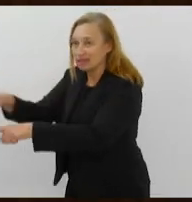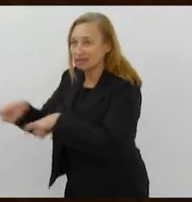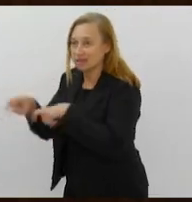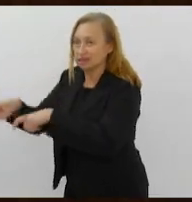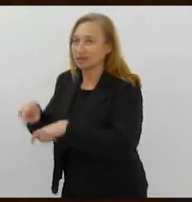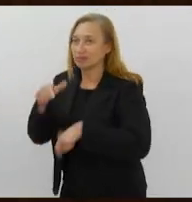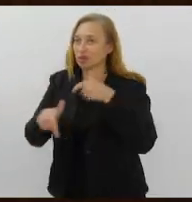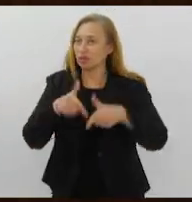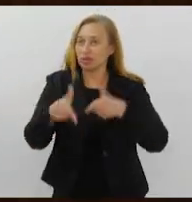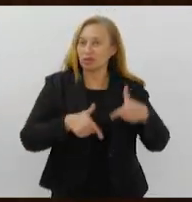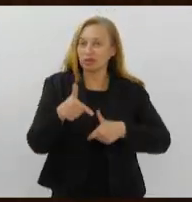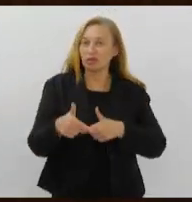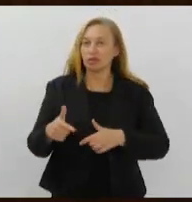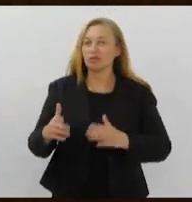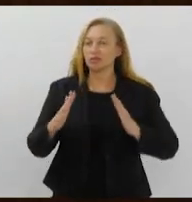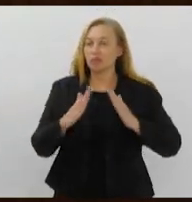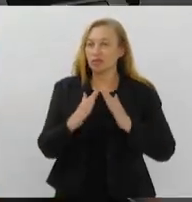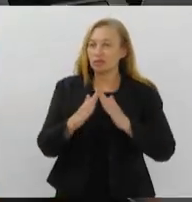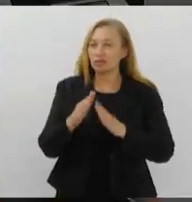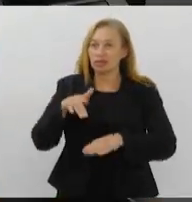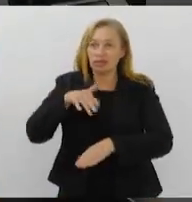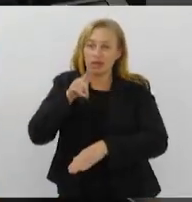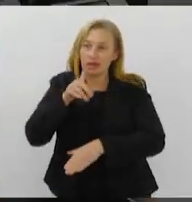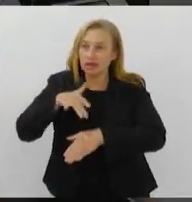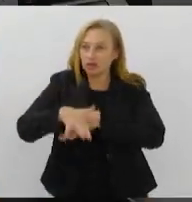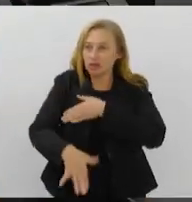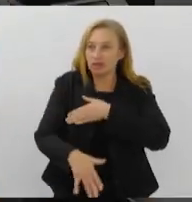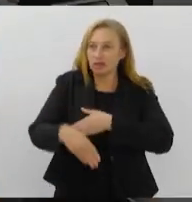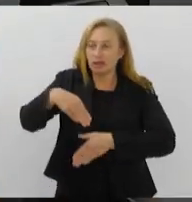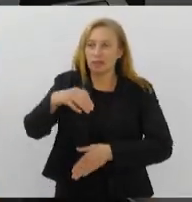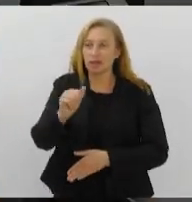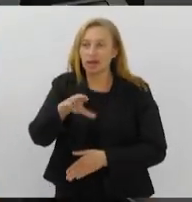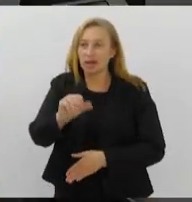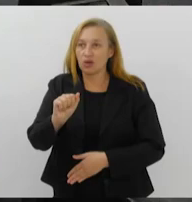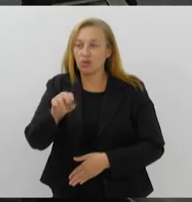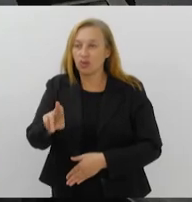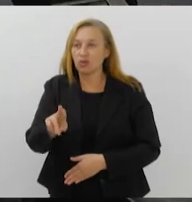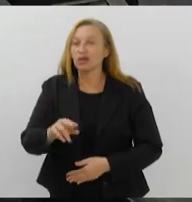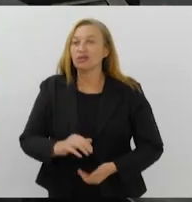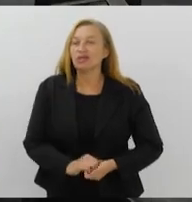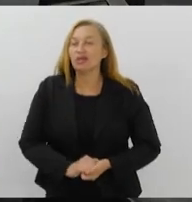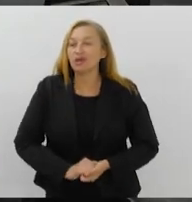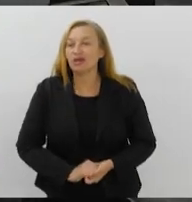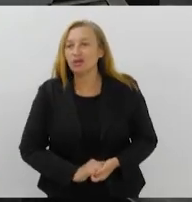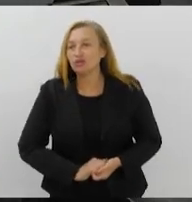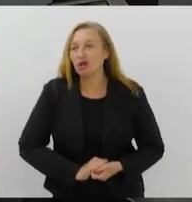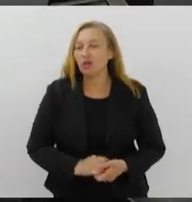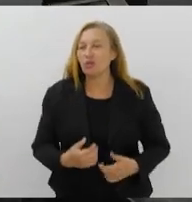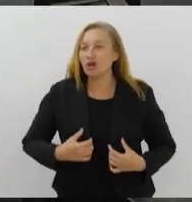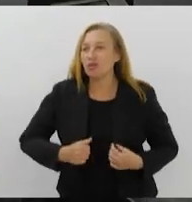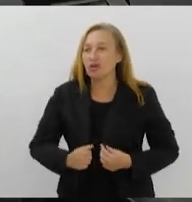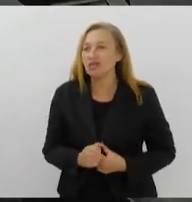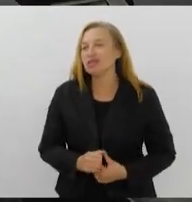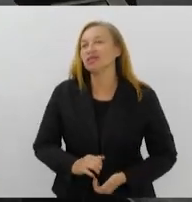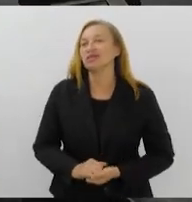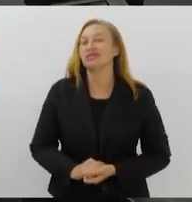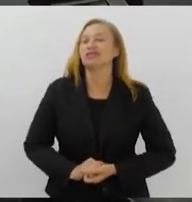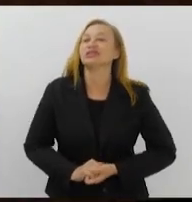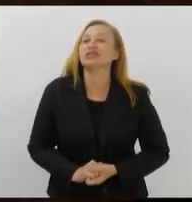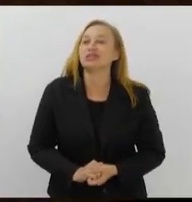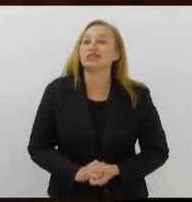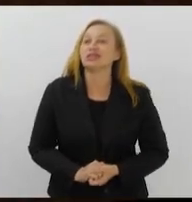aos moradores de Cachoeiras de Macacu. Obrigada. Deputada Marta Rocha. Presidente. Presidente, em primeiro lugar, eu quero